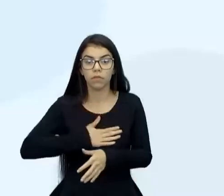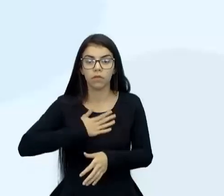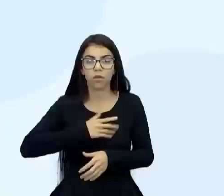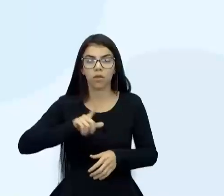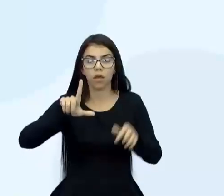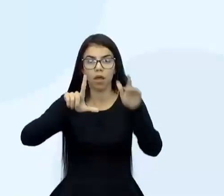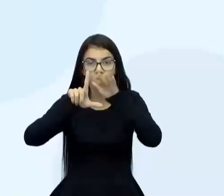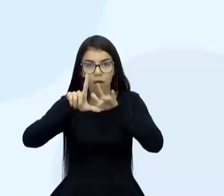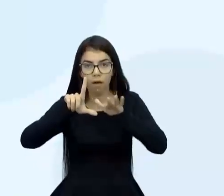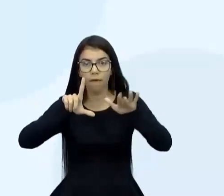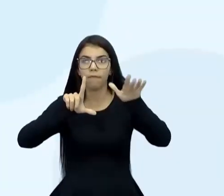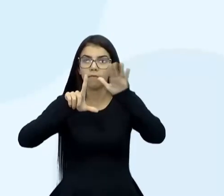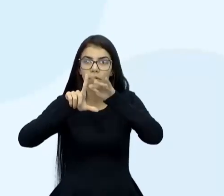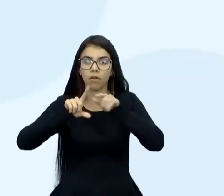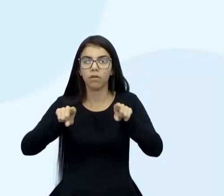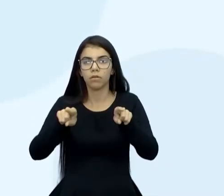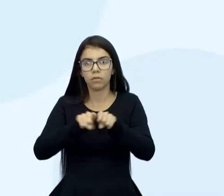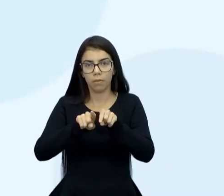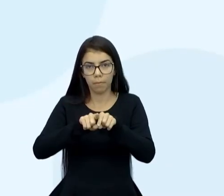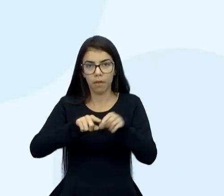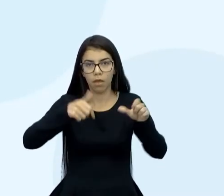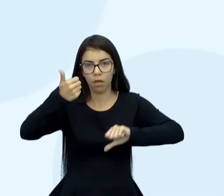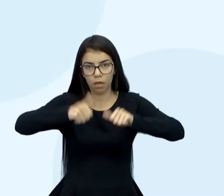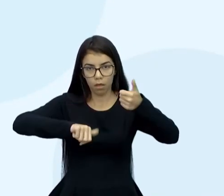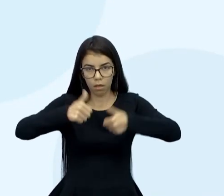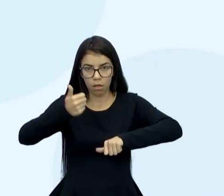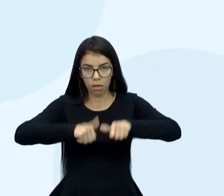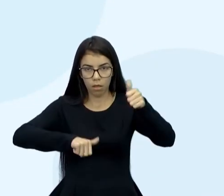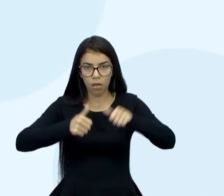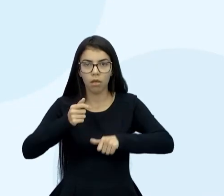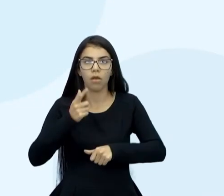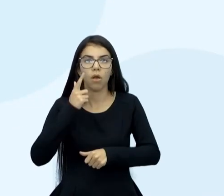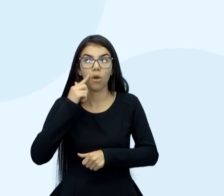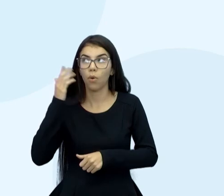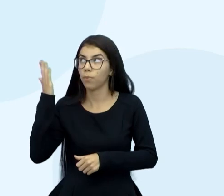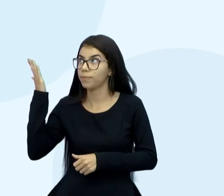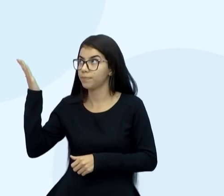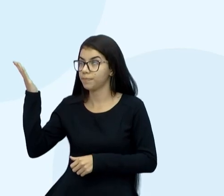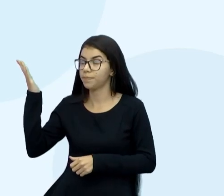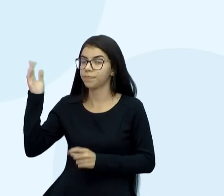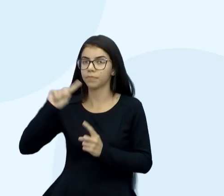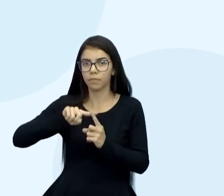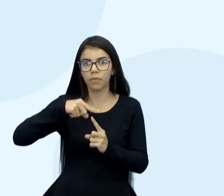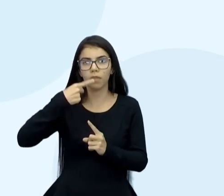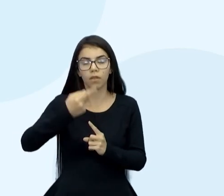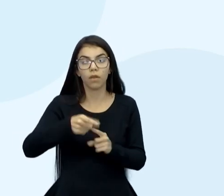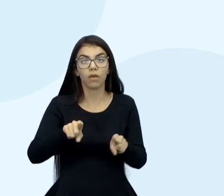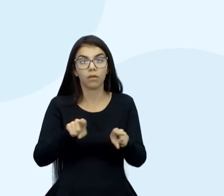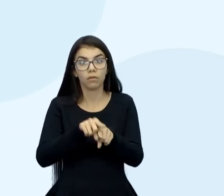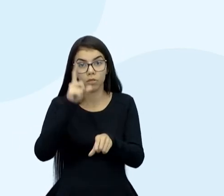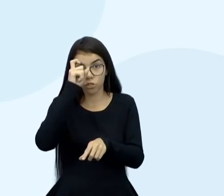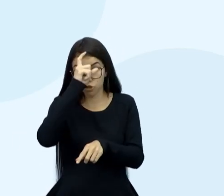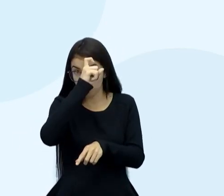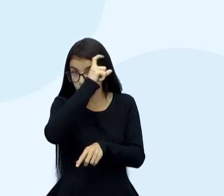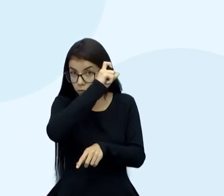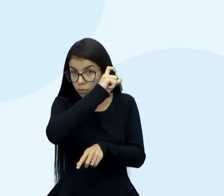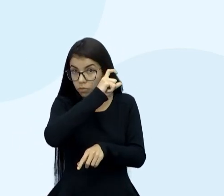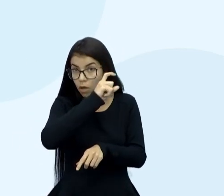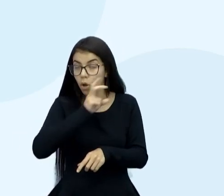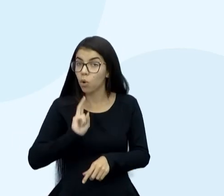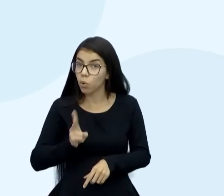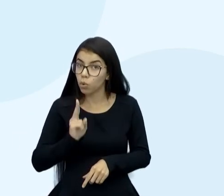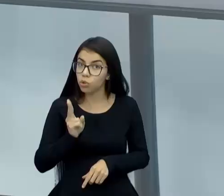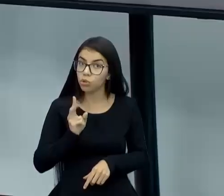Avalie positivamente nossa aula pelo QR Code que está aparecendo aí na sua tela. Se você está com dificuldades, fica aí para os